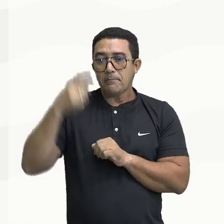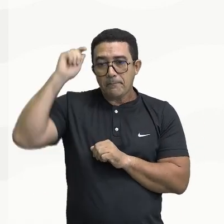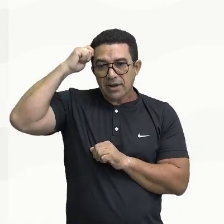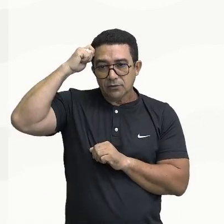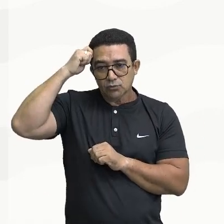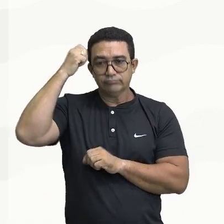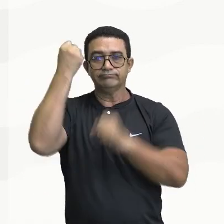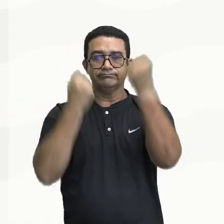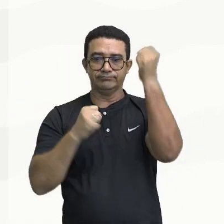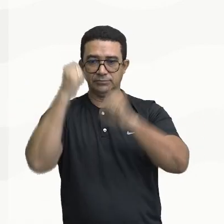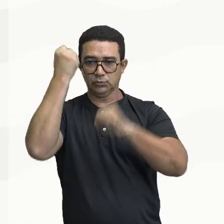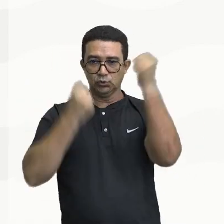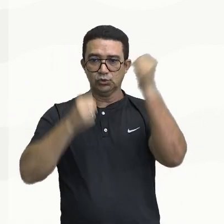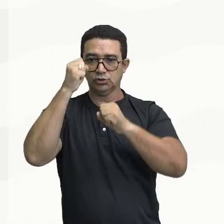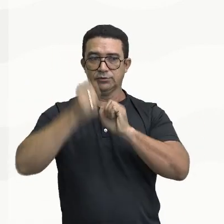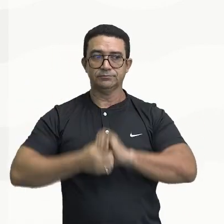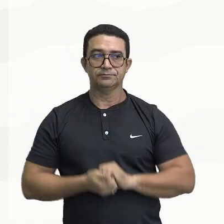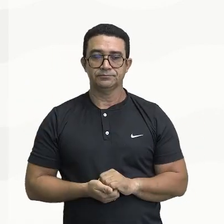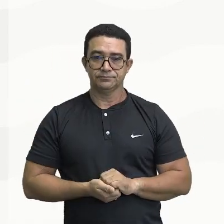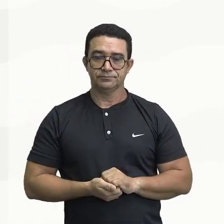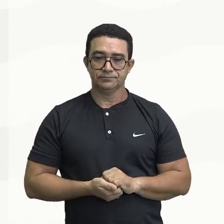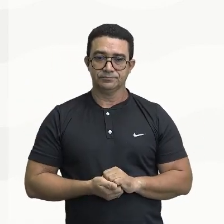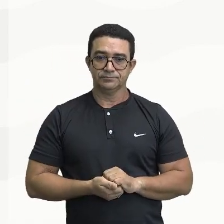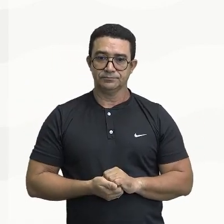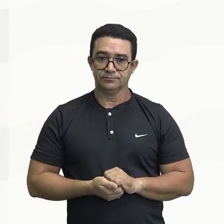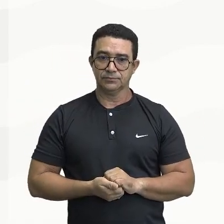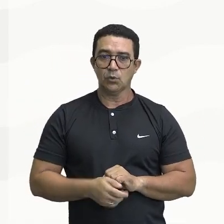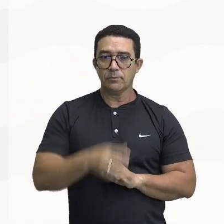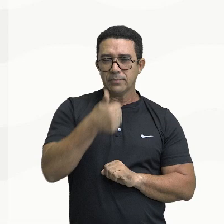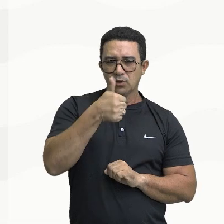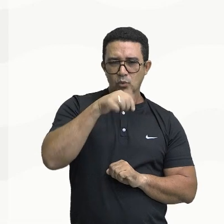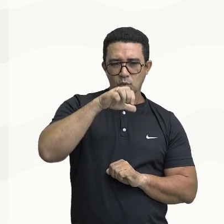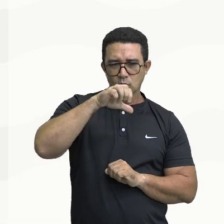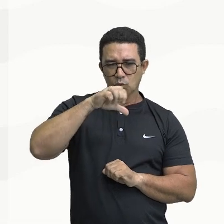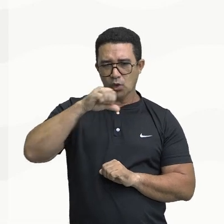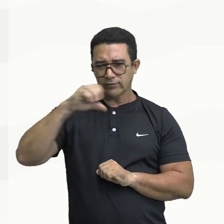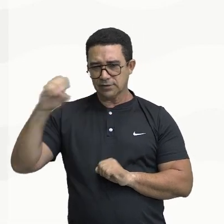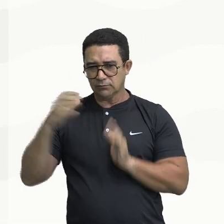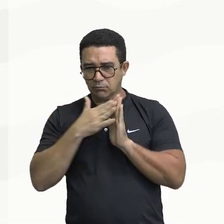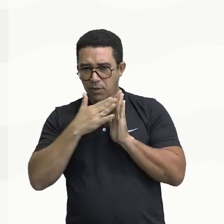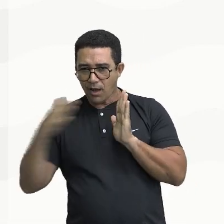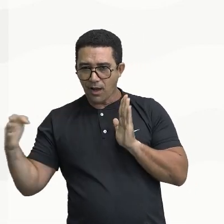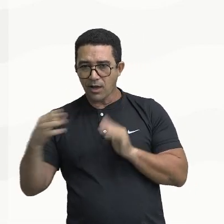essa participação dos anos 1900 até 2010